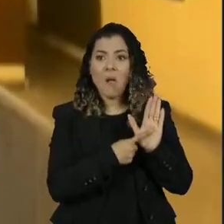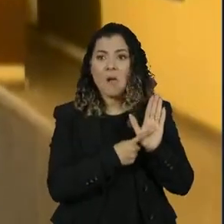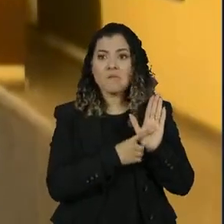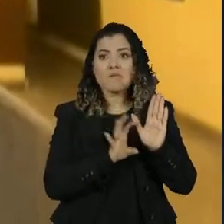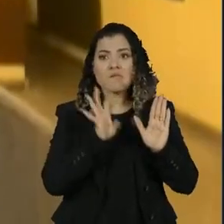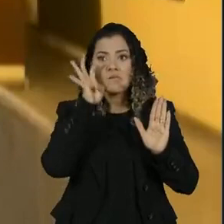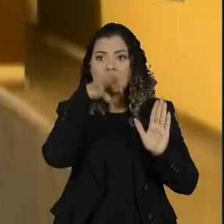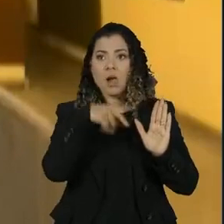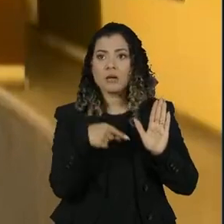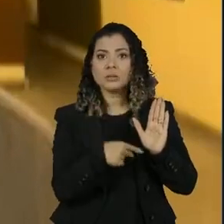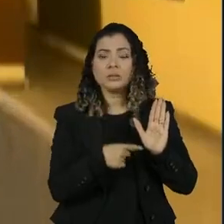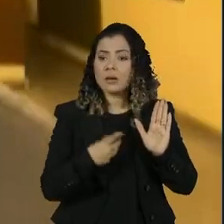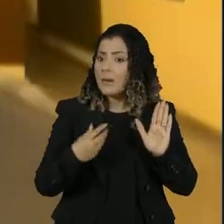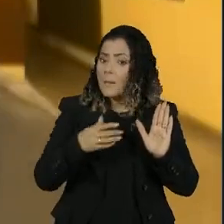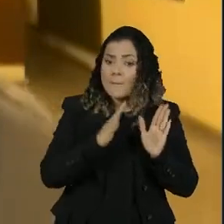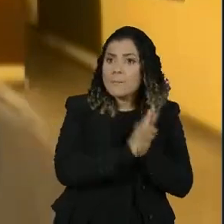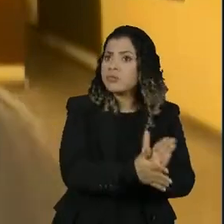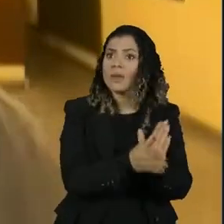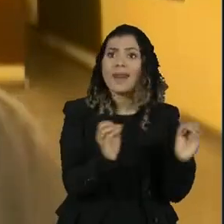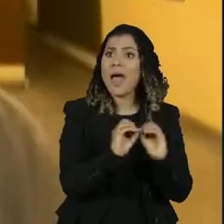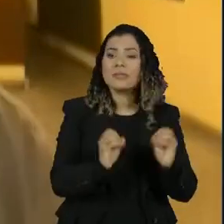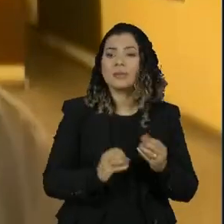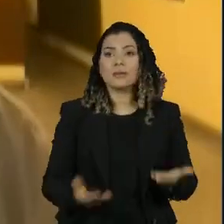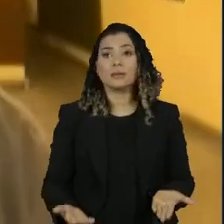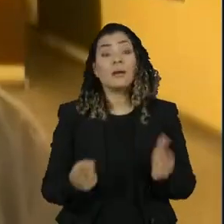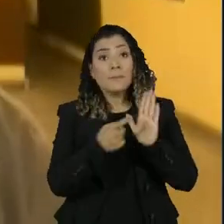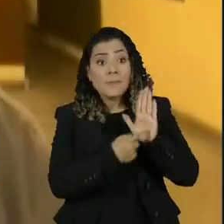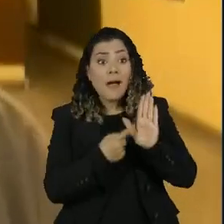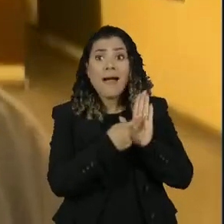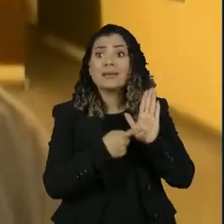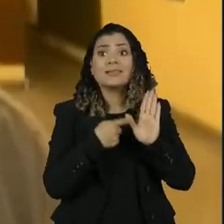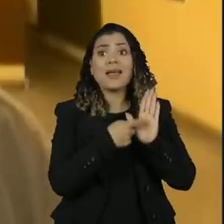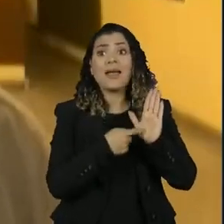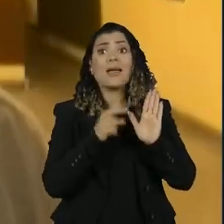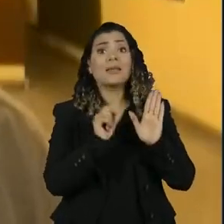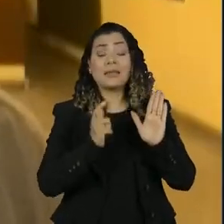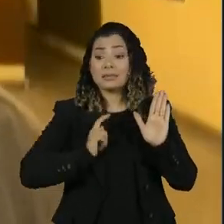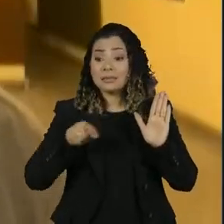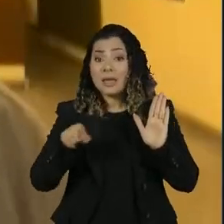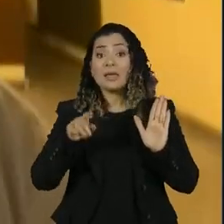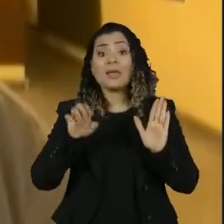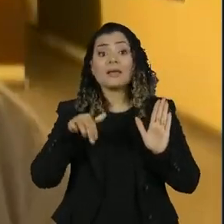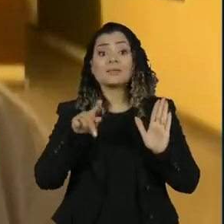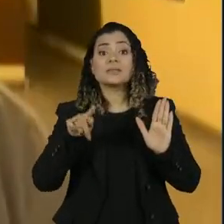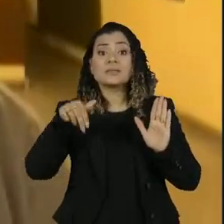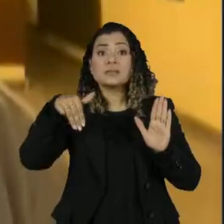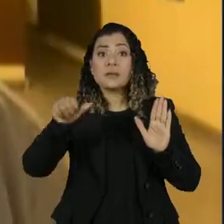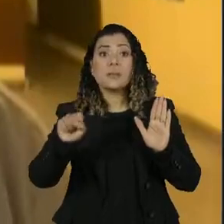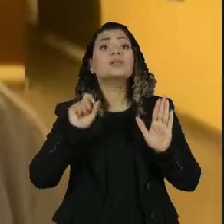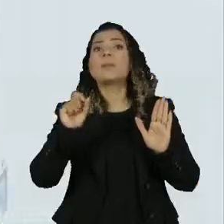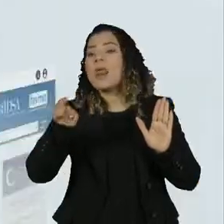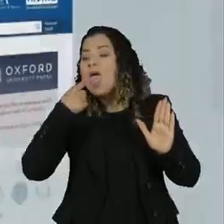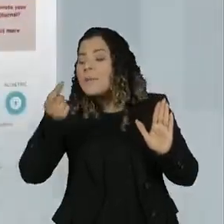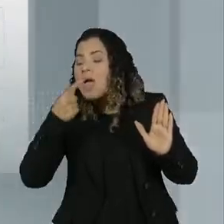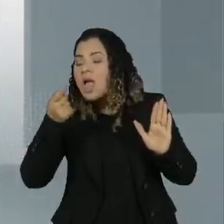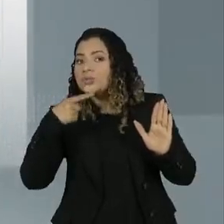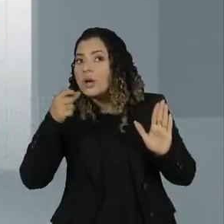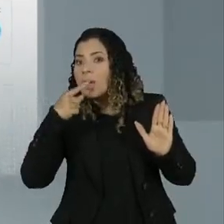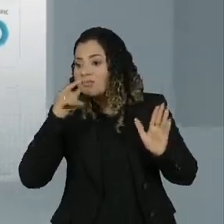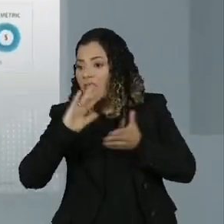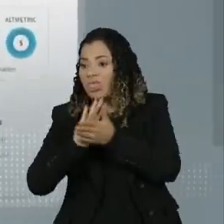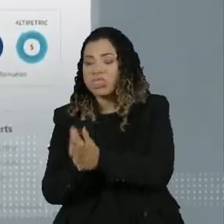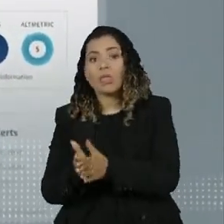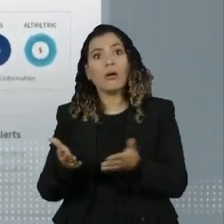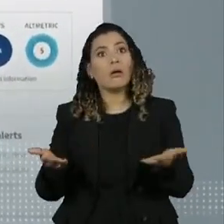dessas bactérias e infecções hospitalares e que quando as bactérias possuem essas enzimas elas destroem esses antibióticos no Brasil